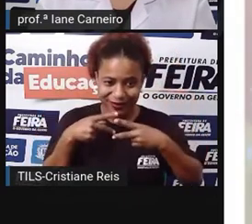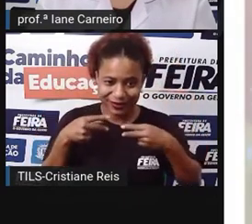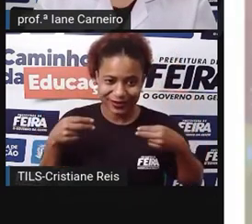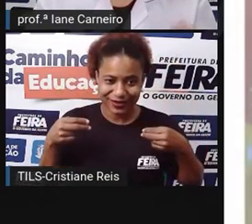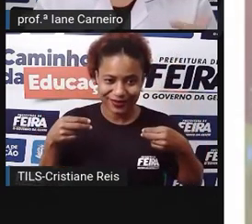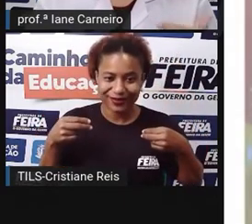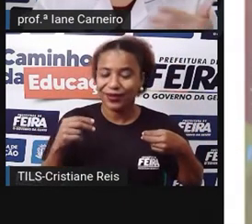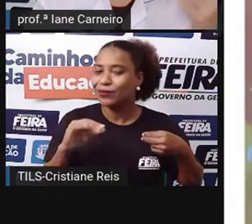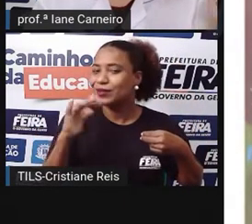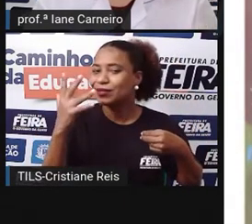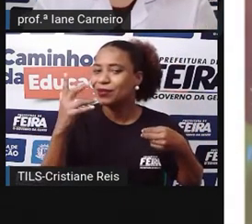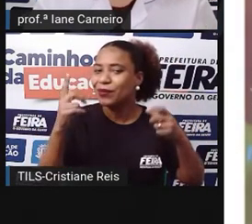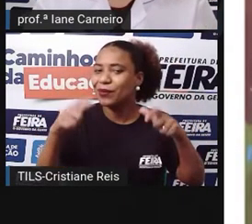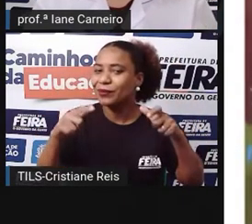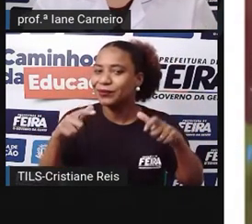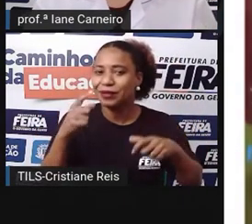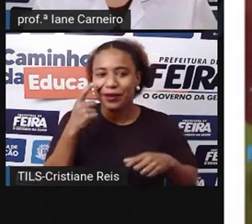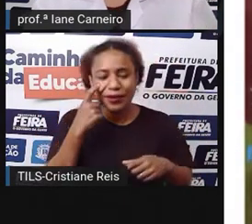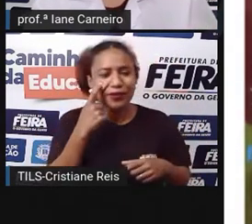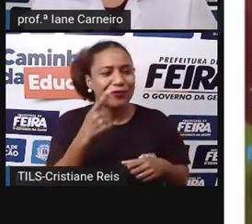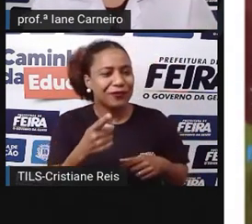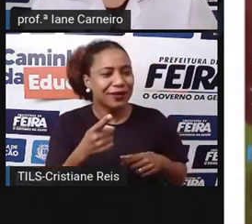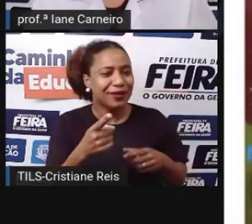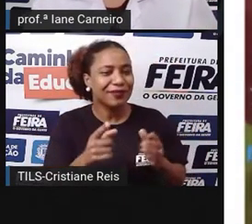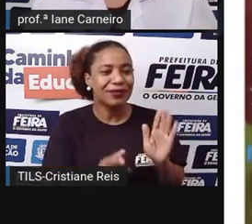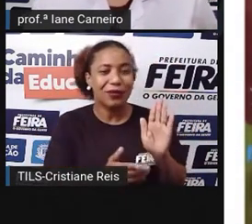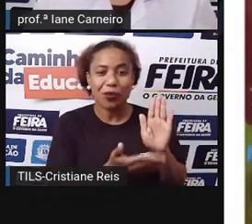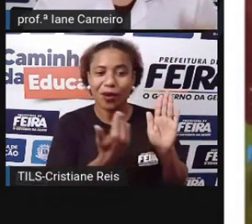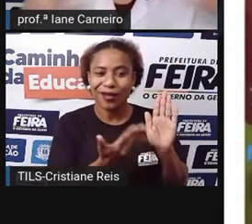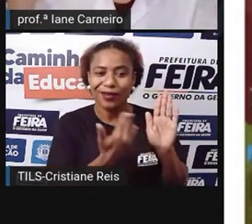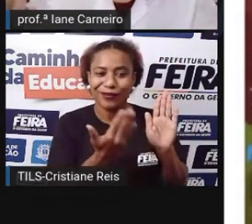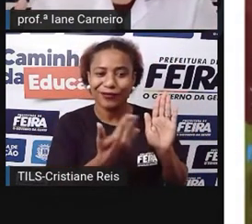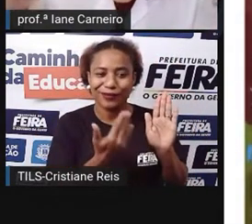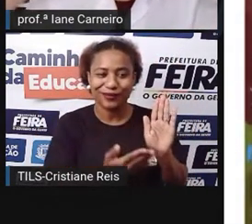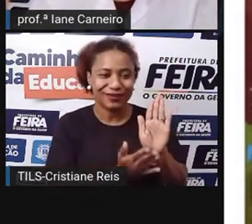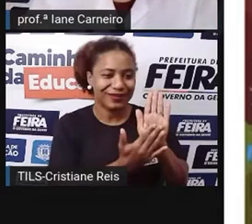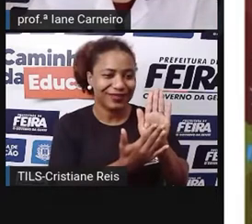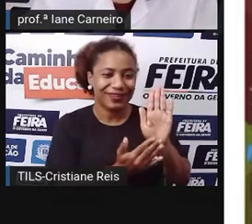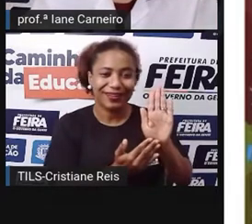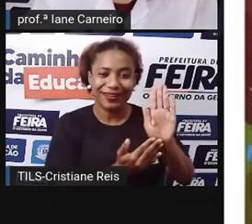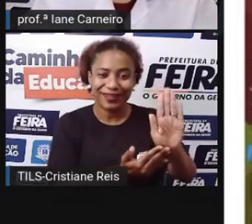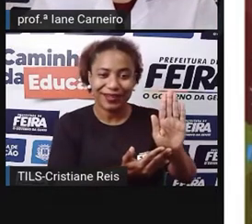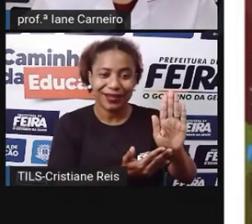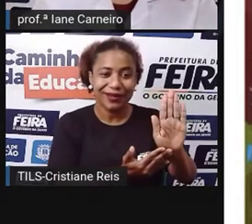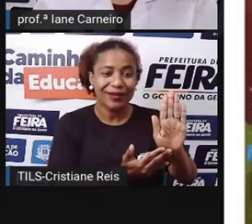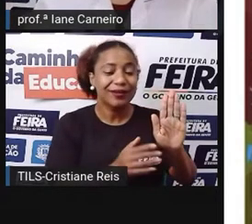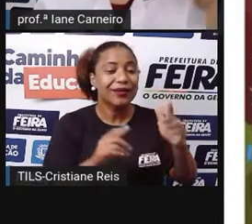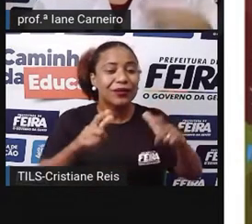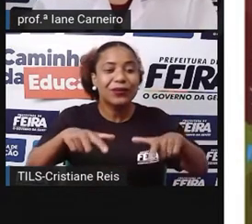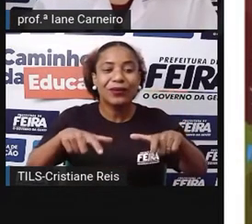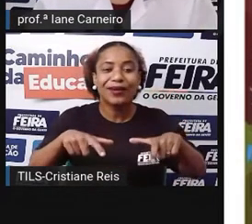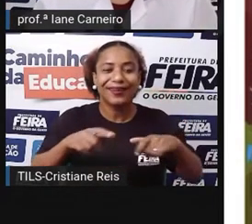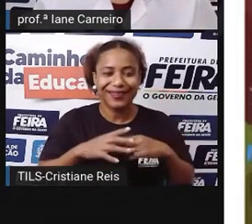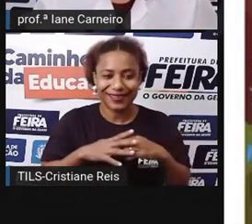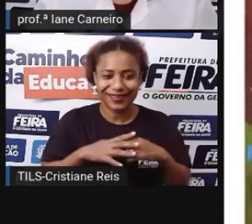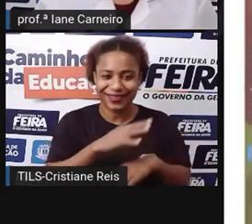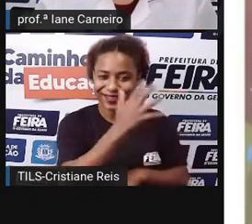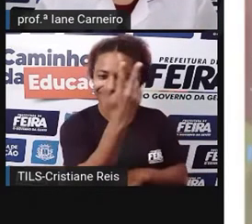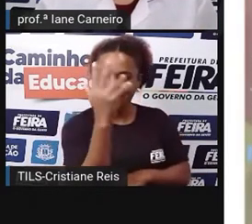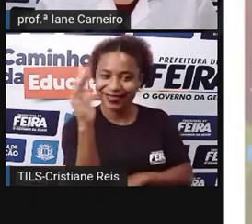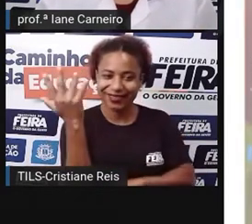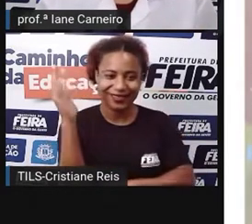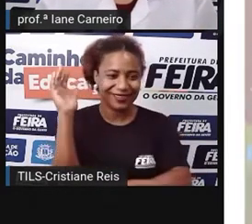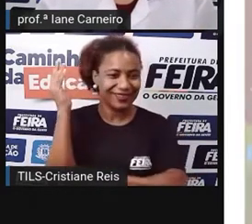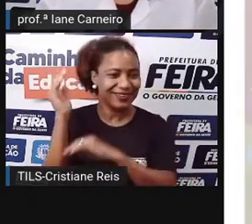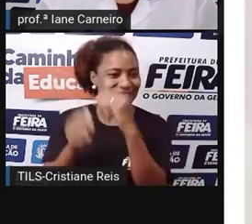foto. Pela capa aqui do livro, né? Se passa onde? Se passa numa floresta, né? E aí a própria mãe dela fala que